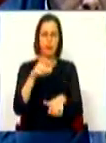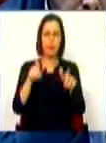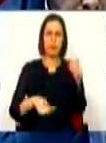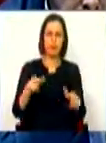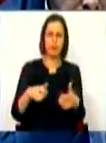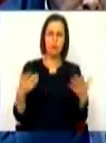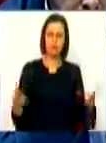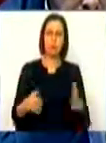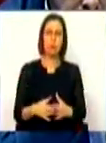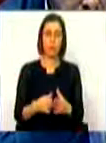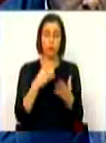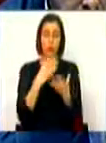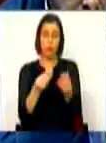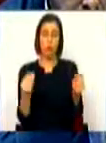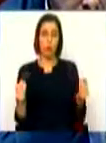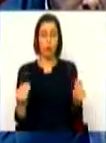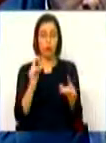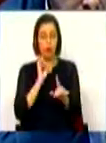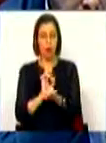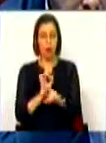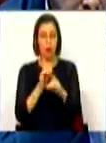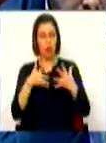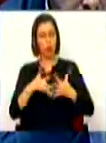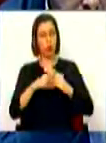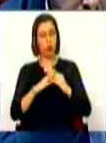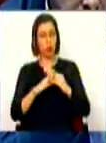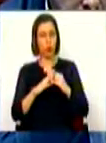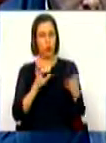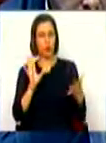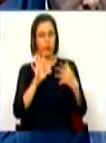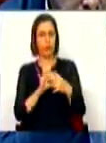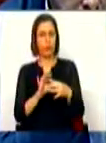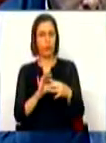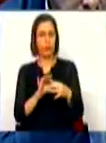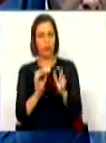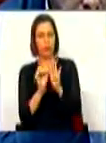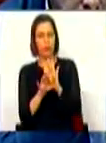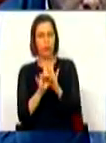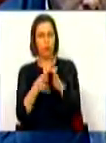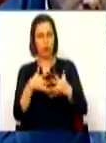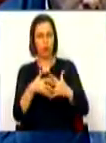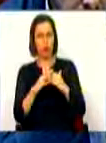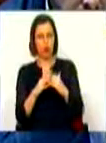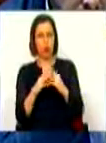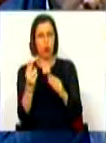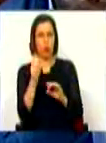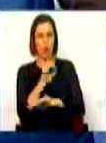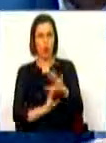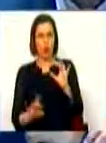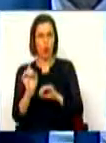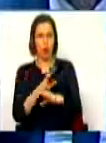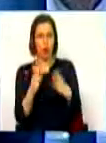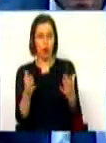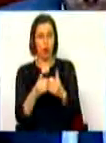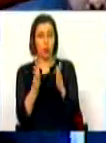trabalhadores, que, e são muitos, que estavam nas estruturas associadas aos fundos estruturais da União Europeia,